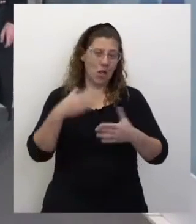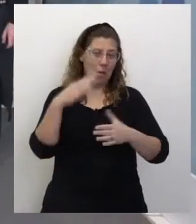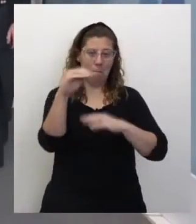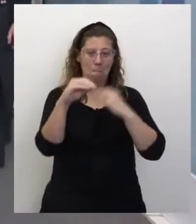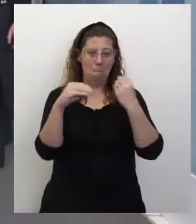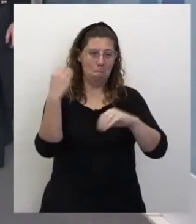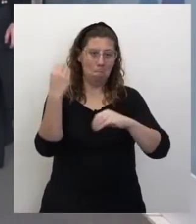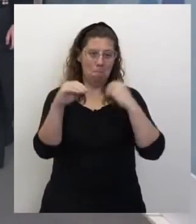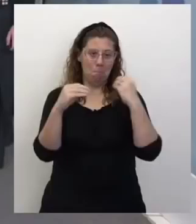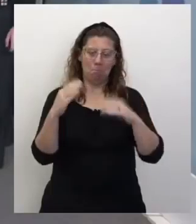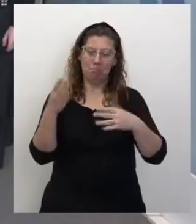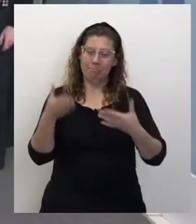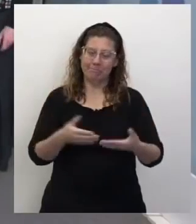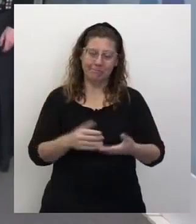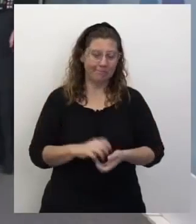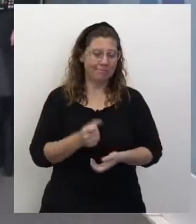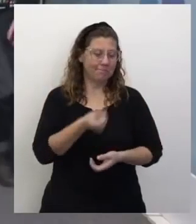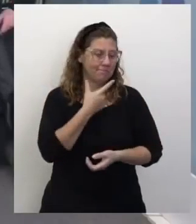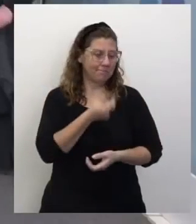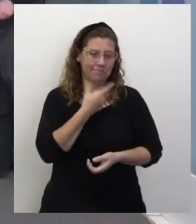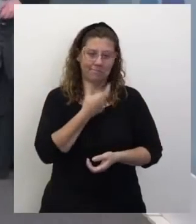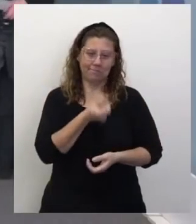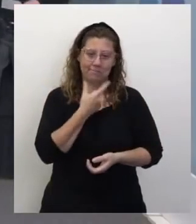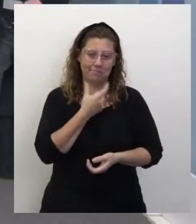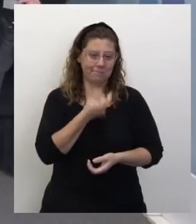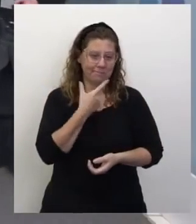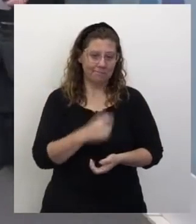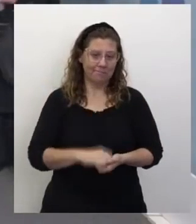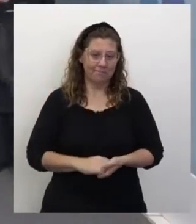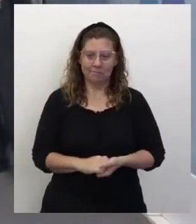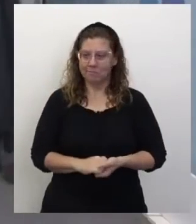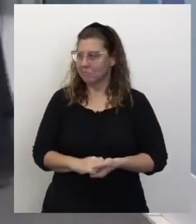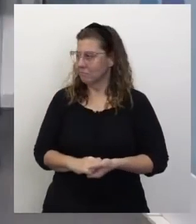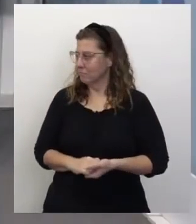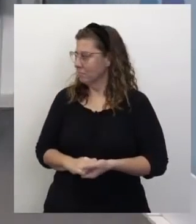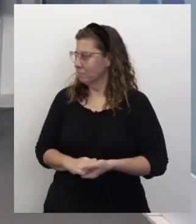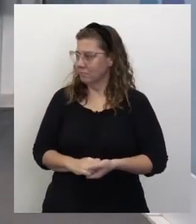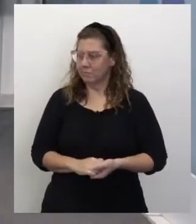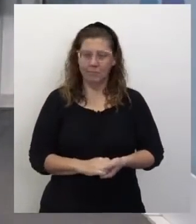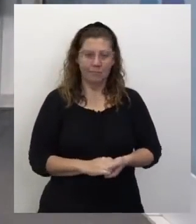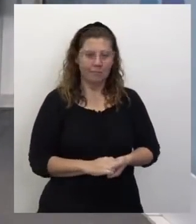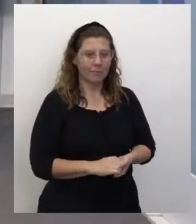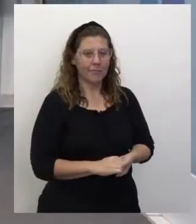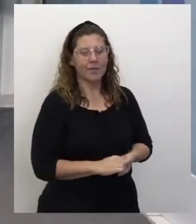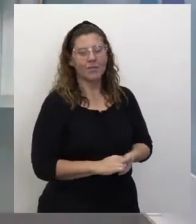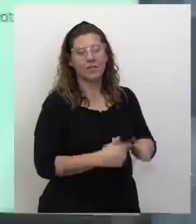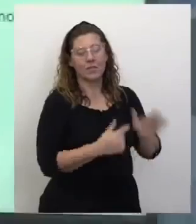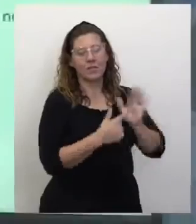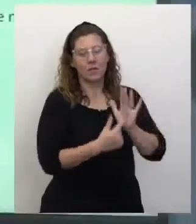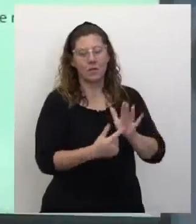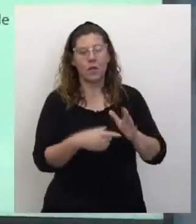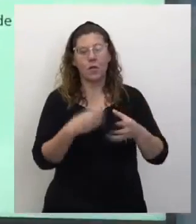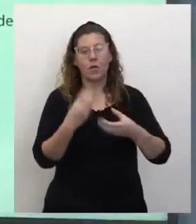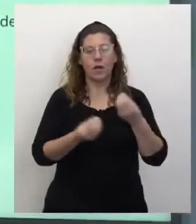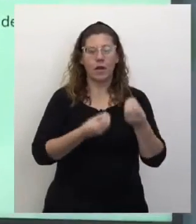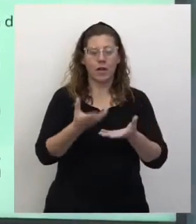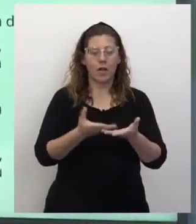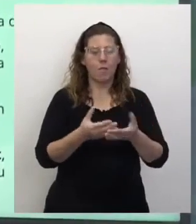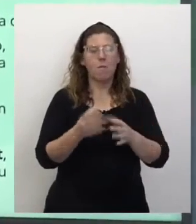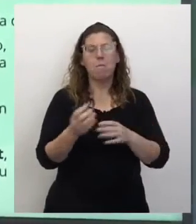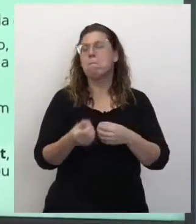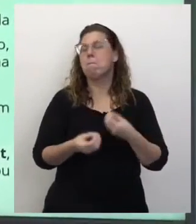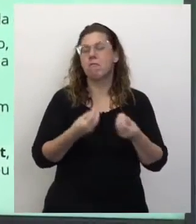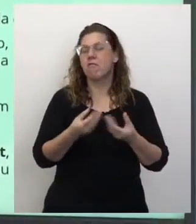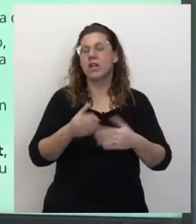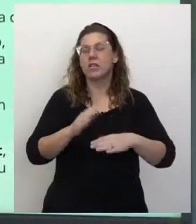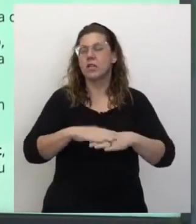Já viramos temos meme. vários memes já hoje, né? Então, né, vamos lá trabalhar aí como é que a gente monta o meme